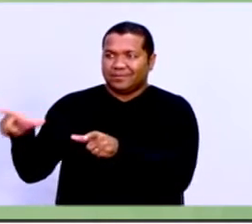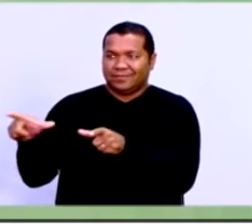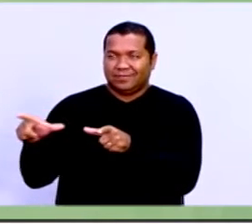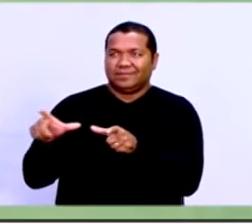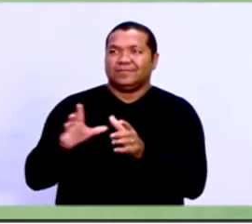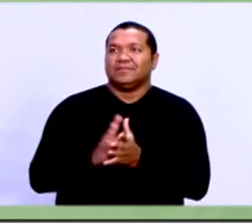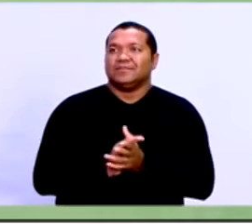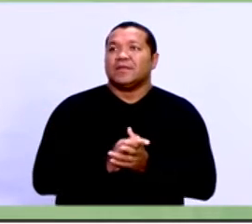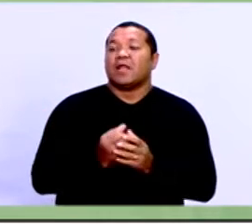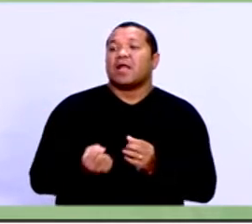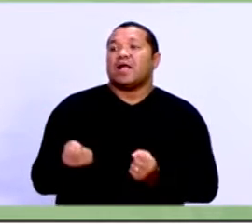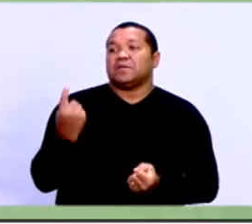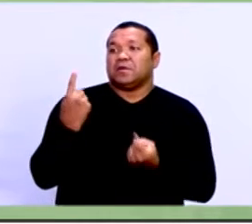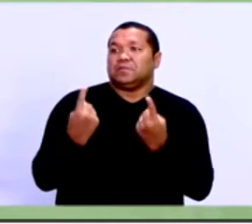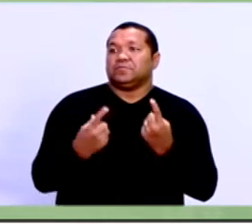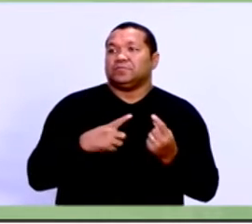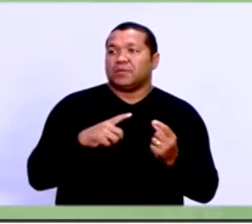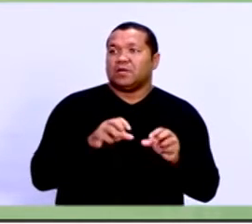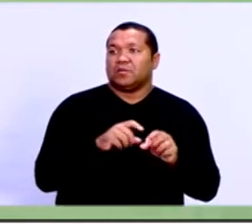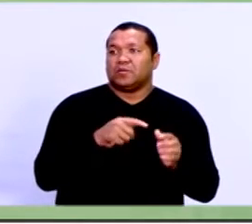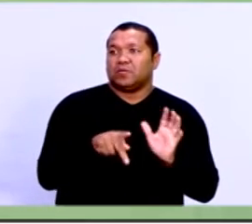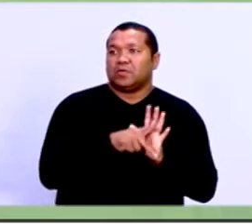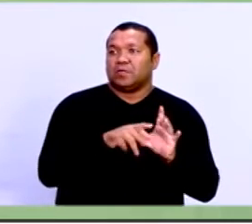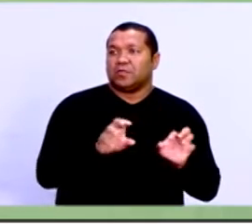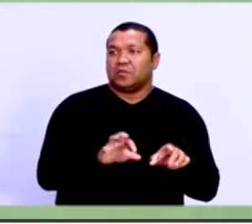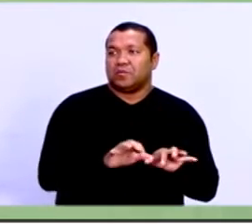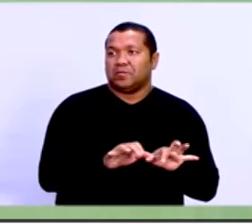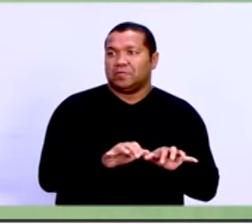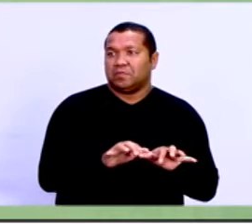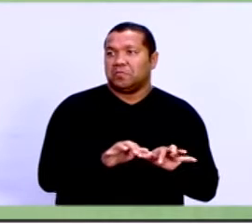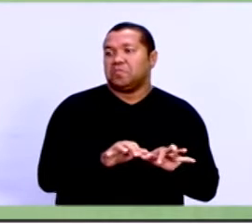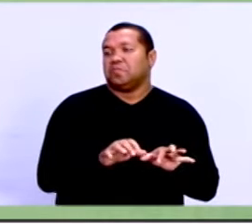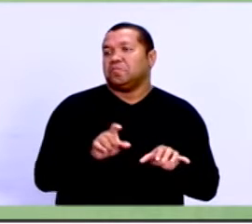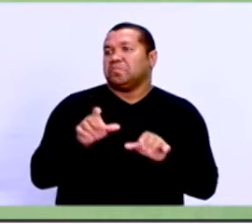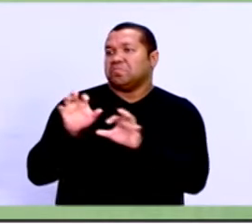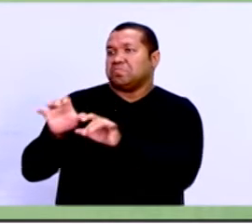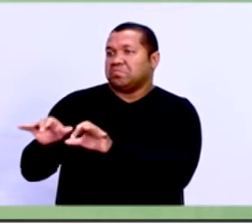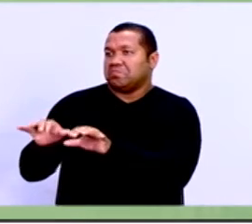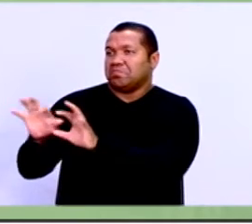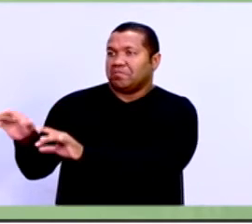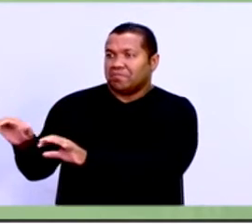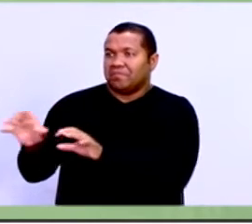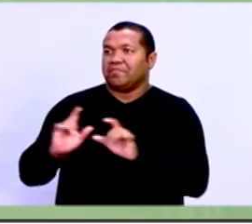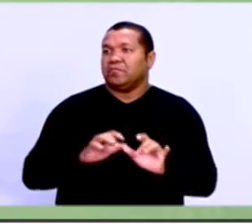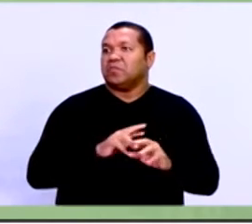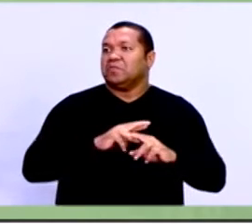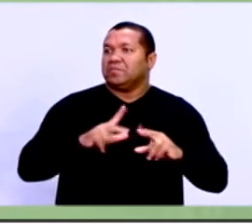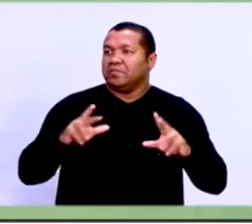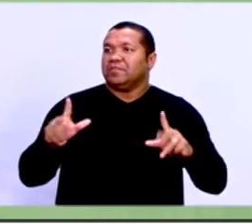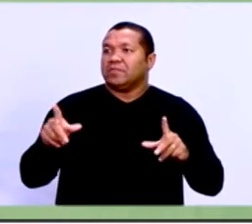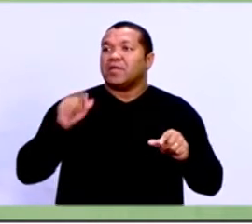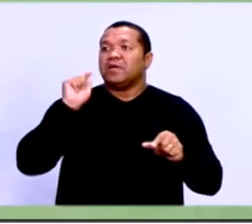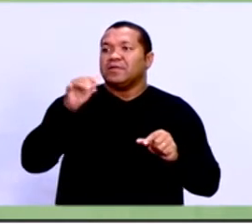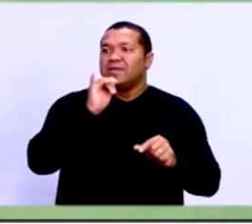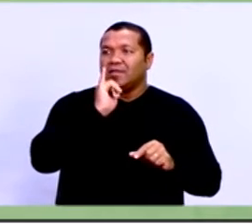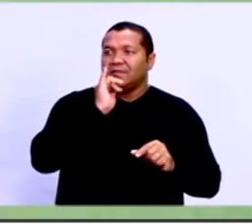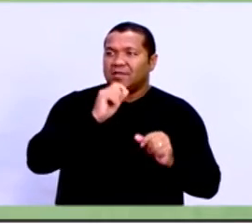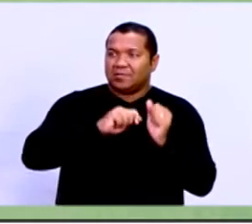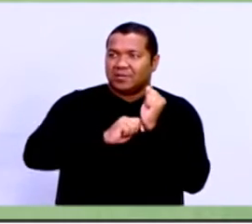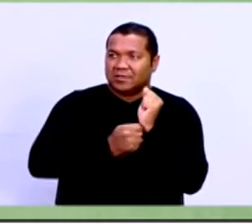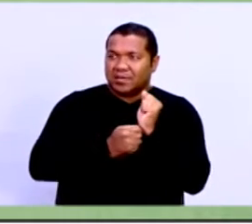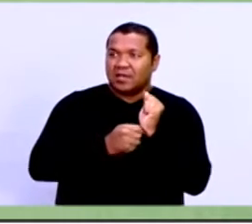especificação do computador para poder funcionar então esse exemplo do senhor de senha é um exemplo bem prático de